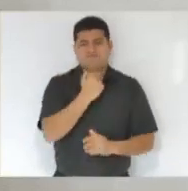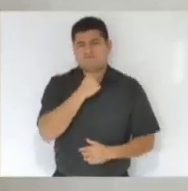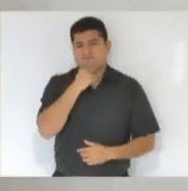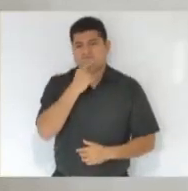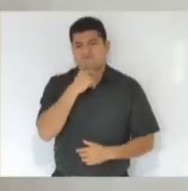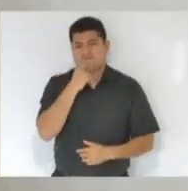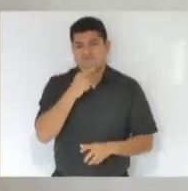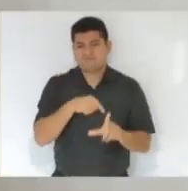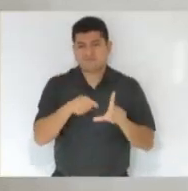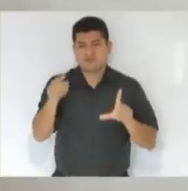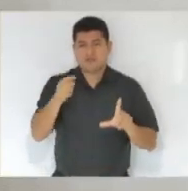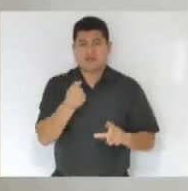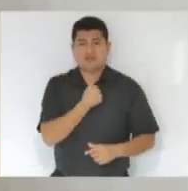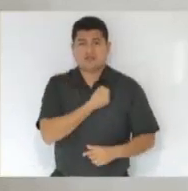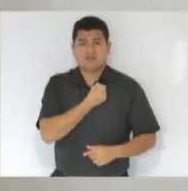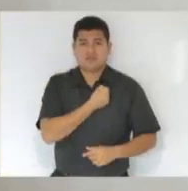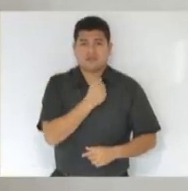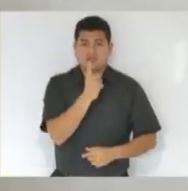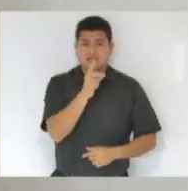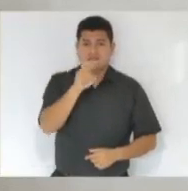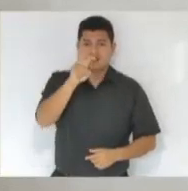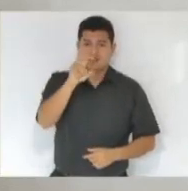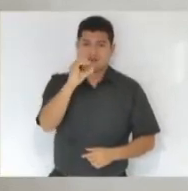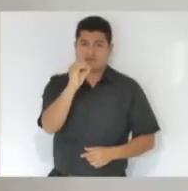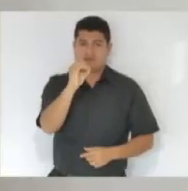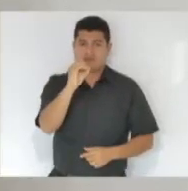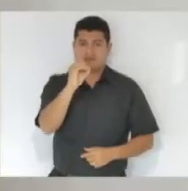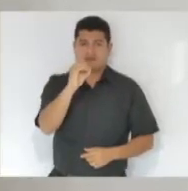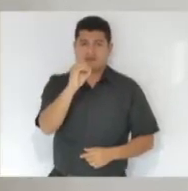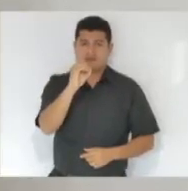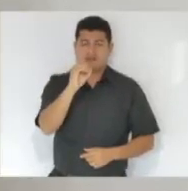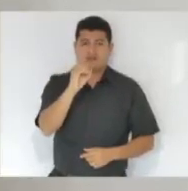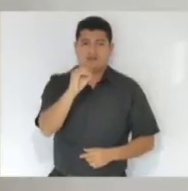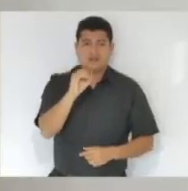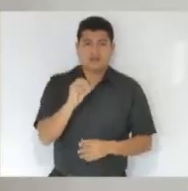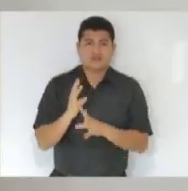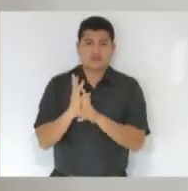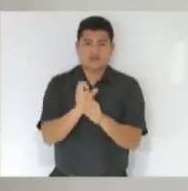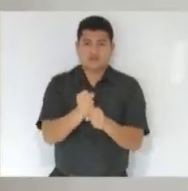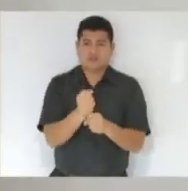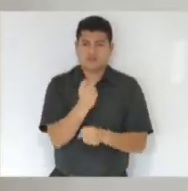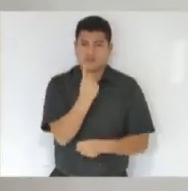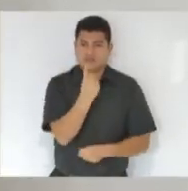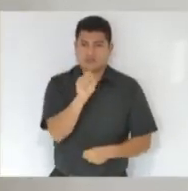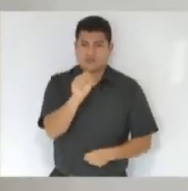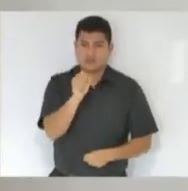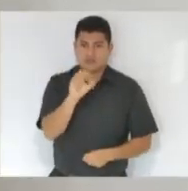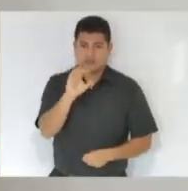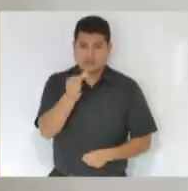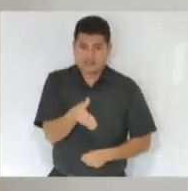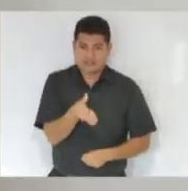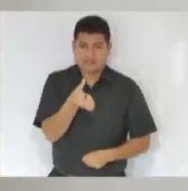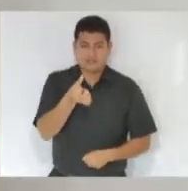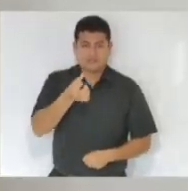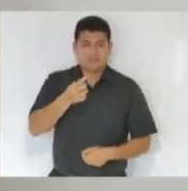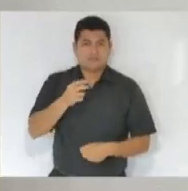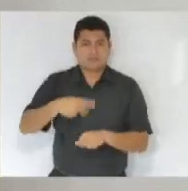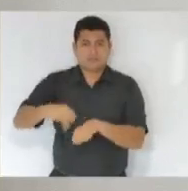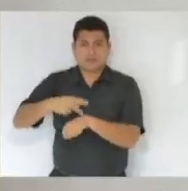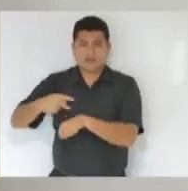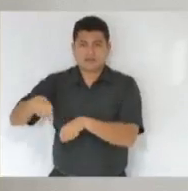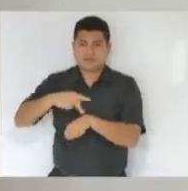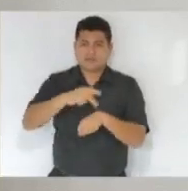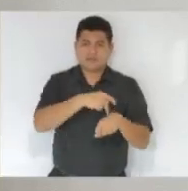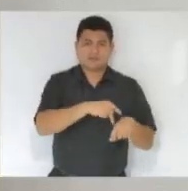estamos na posição 150 em 186 países no índice de liberdade econômica. Nós temos menos